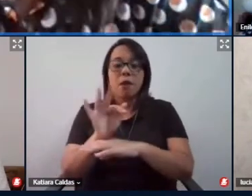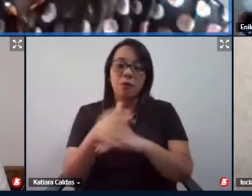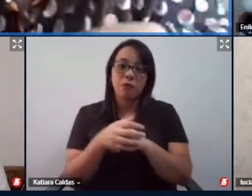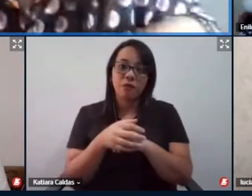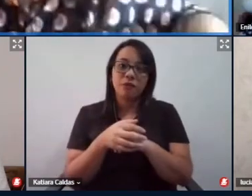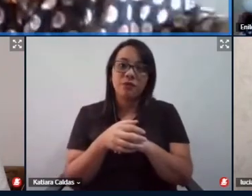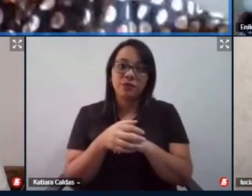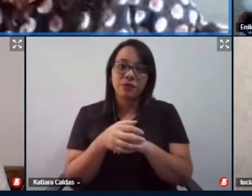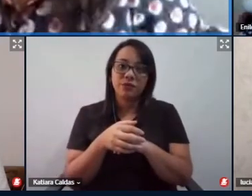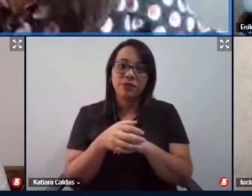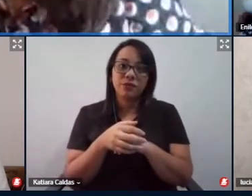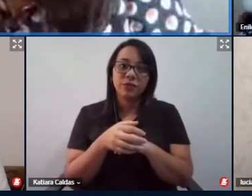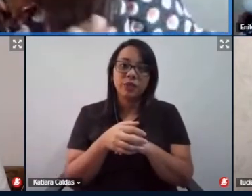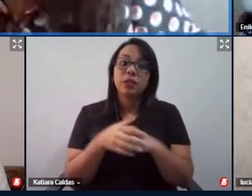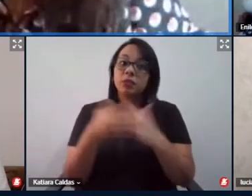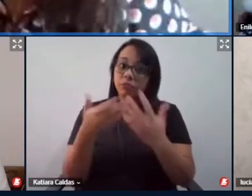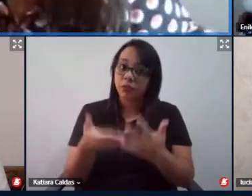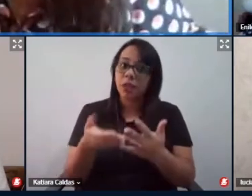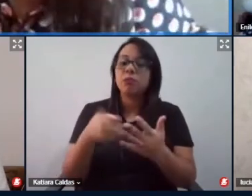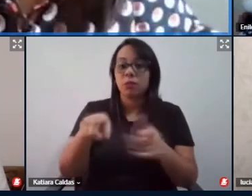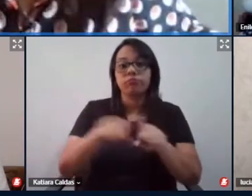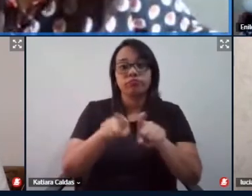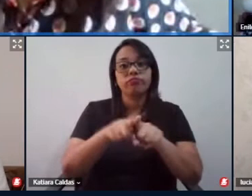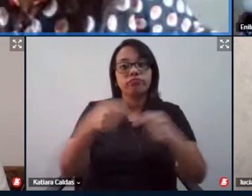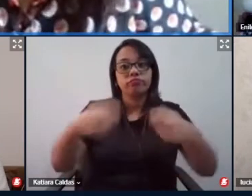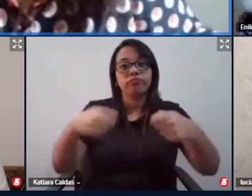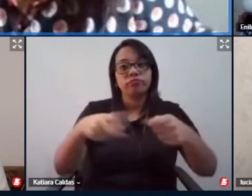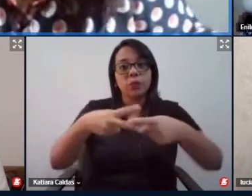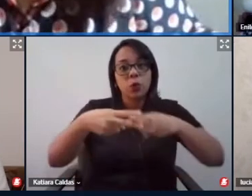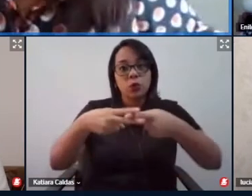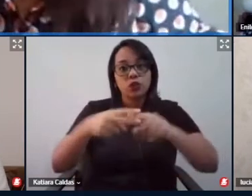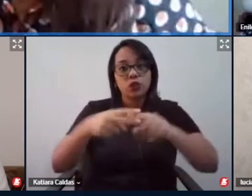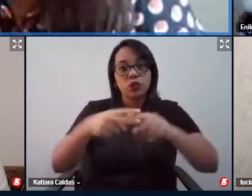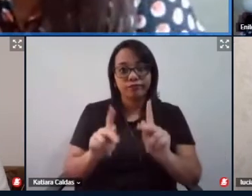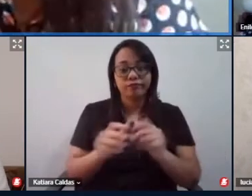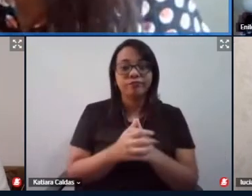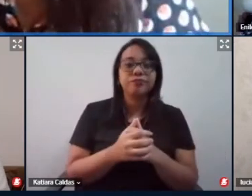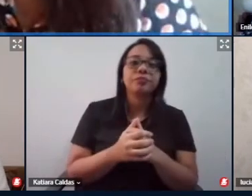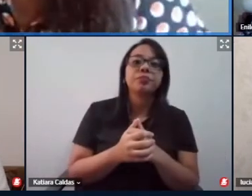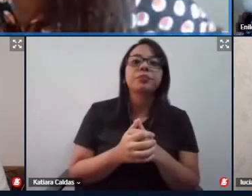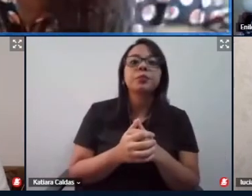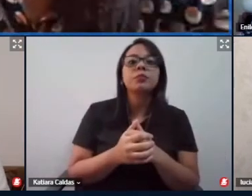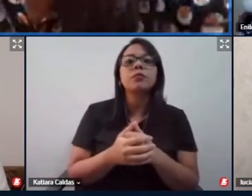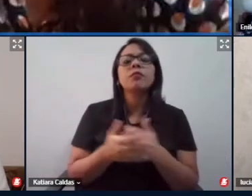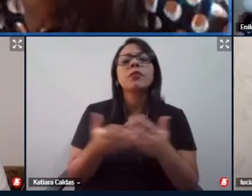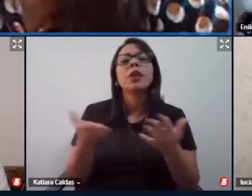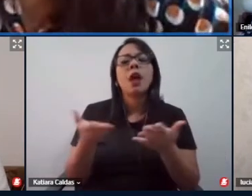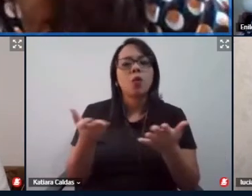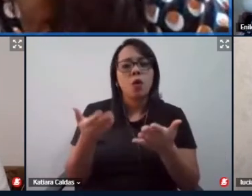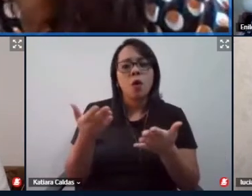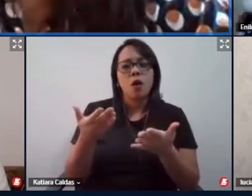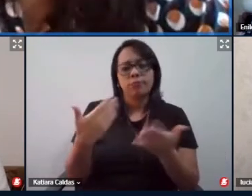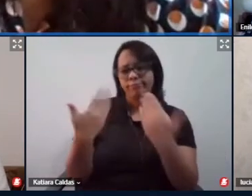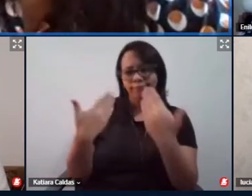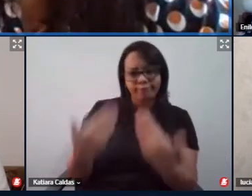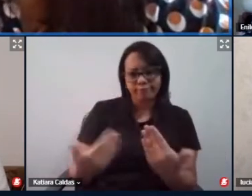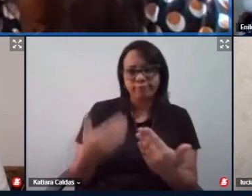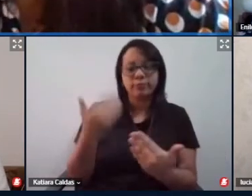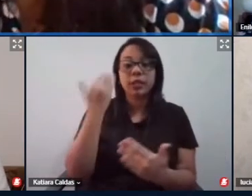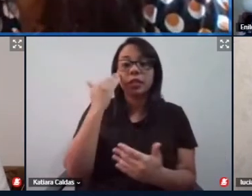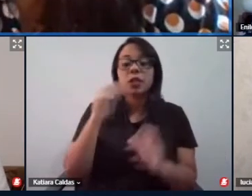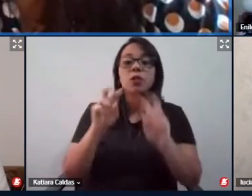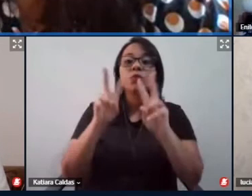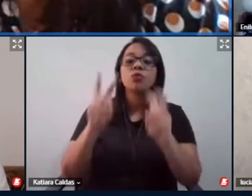Tá? Então, isso precisa corrigir. Agora, eu queria entender e conversar um pouquinho contigo sobre